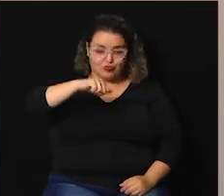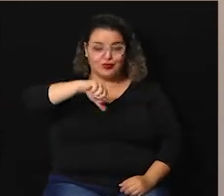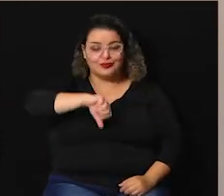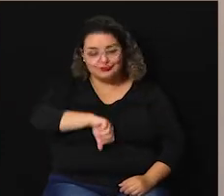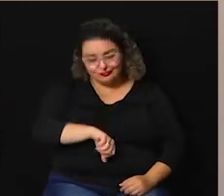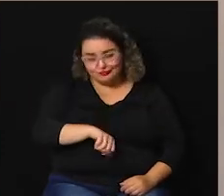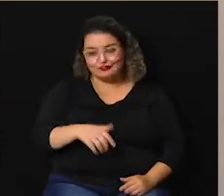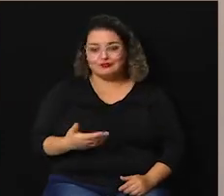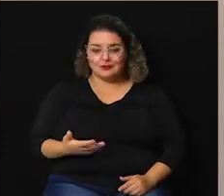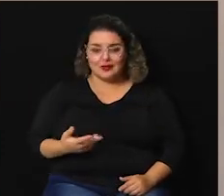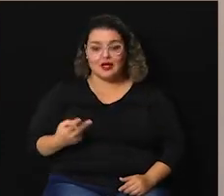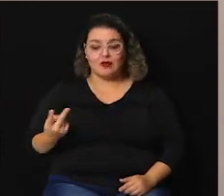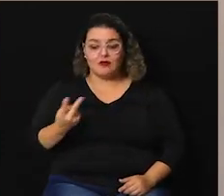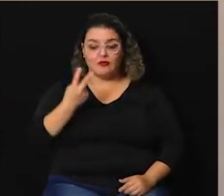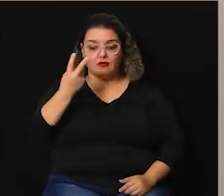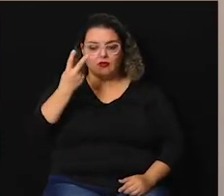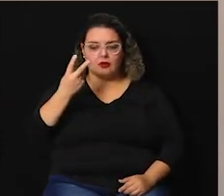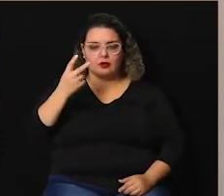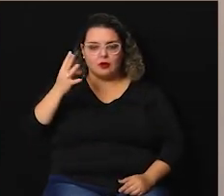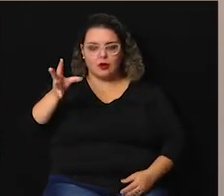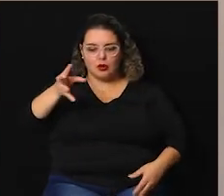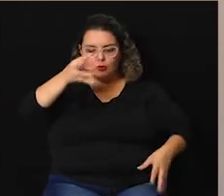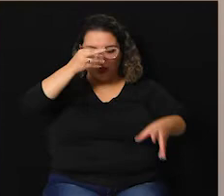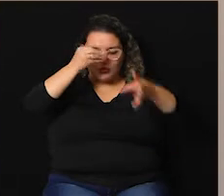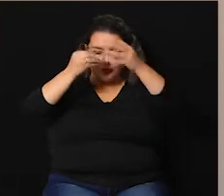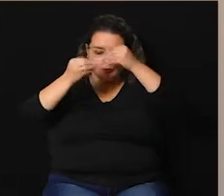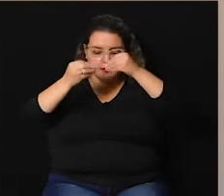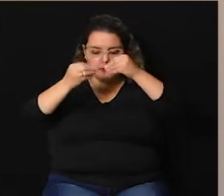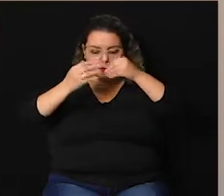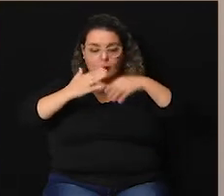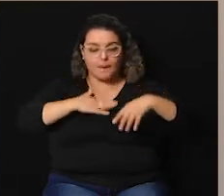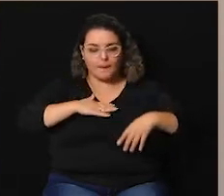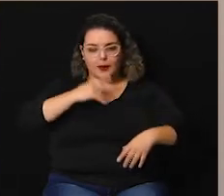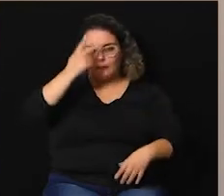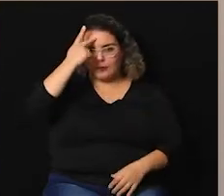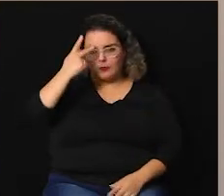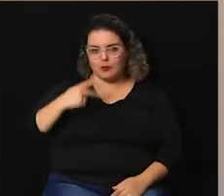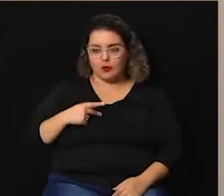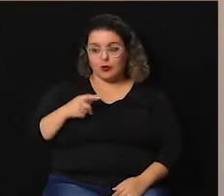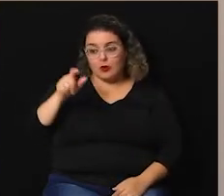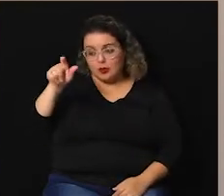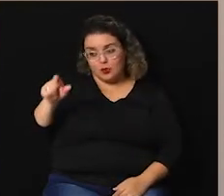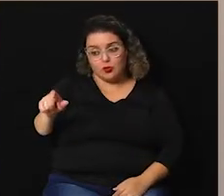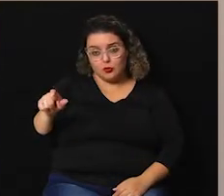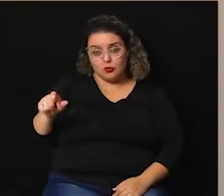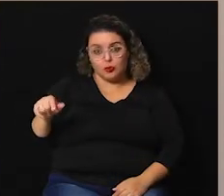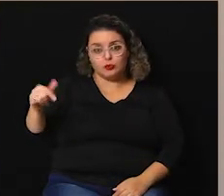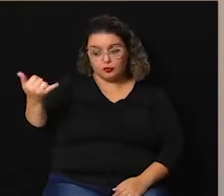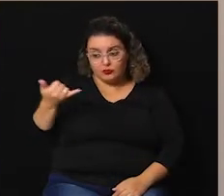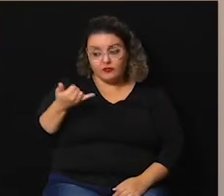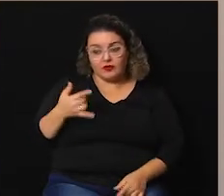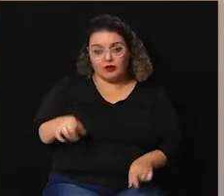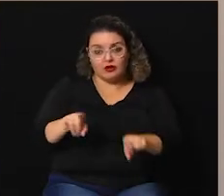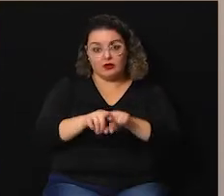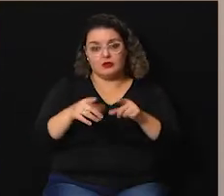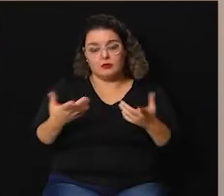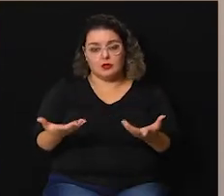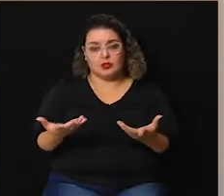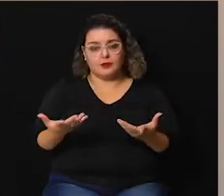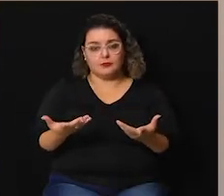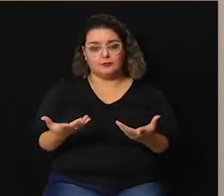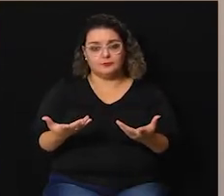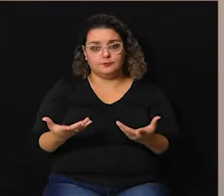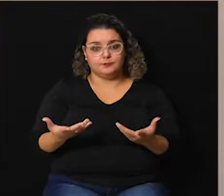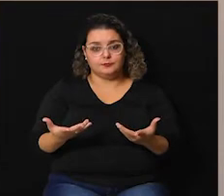autoestima? É a estimativa de valores que eu constituo a meu respeito e que o outro, de uma certa maneira, reforça. Então, se